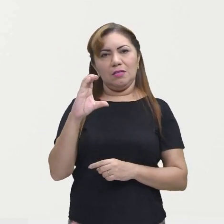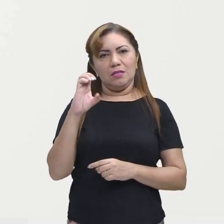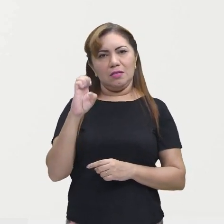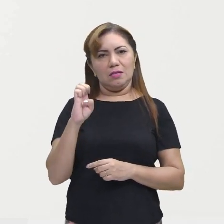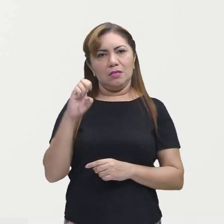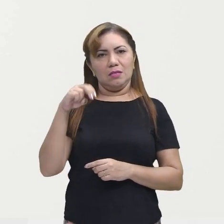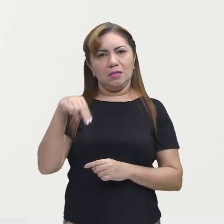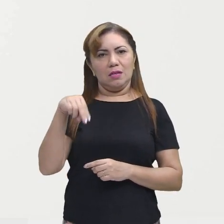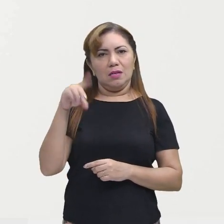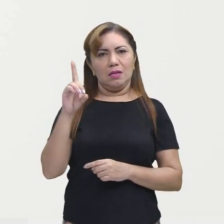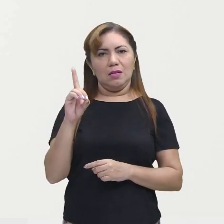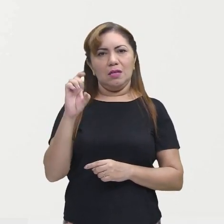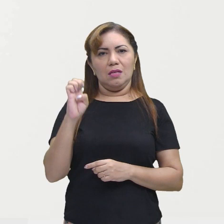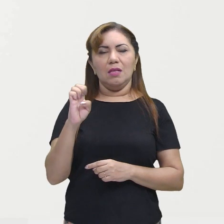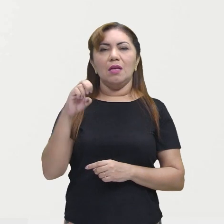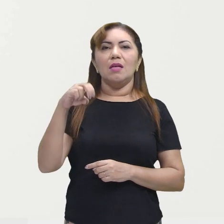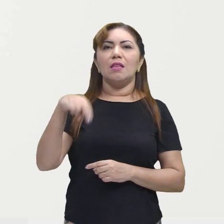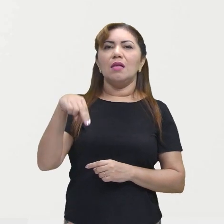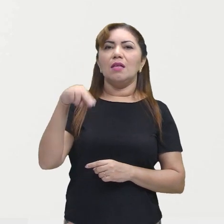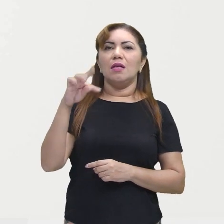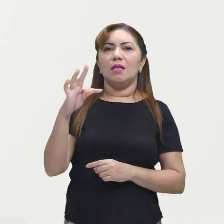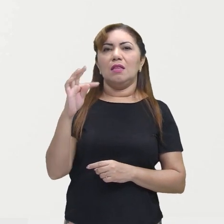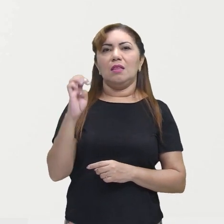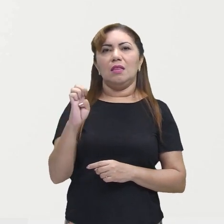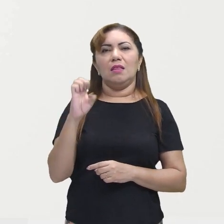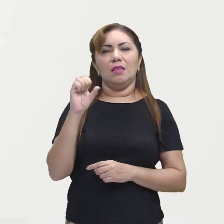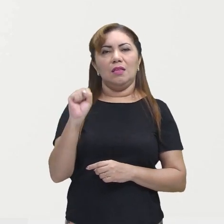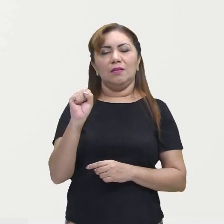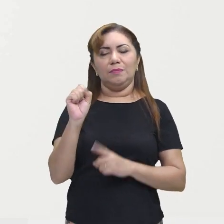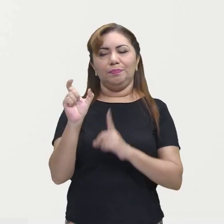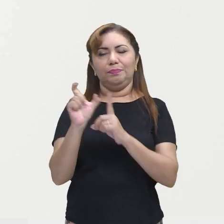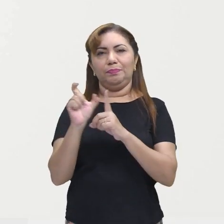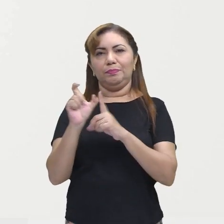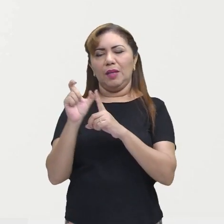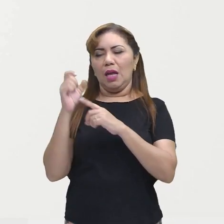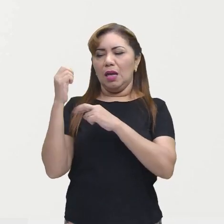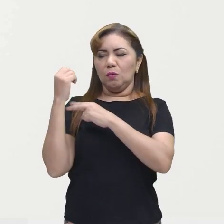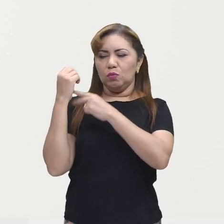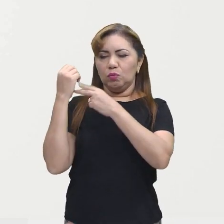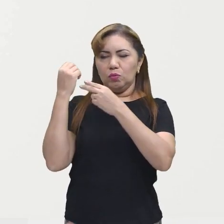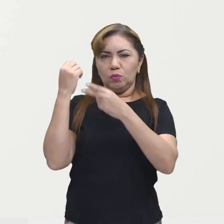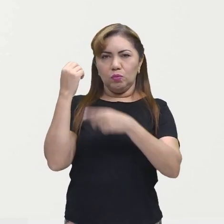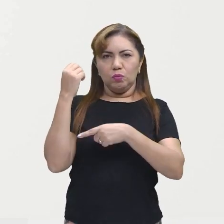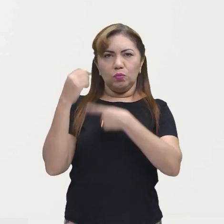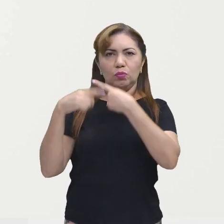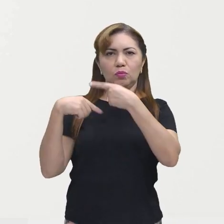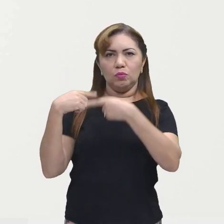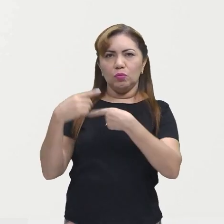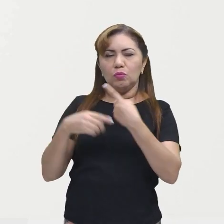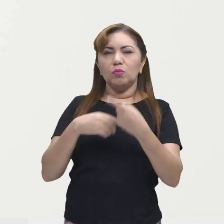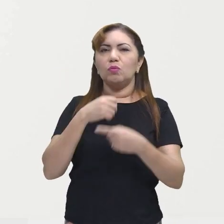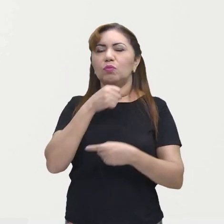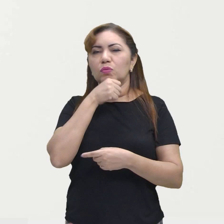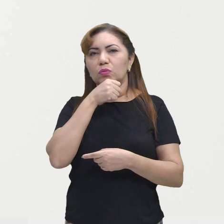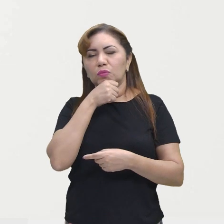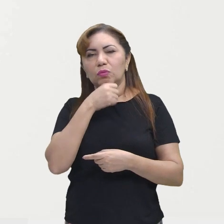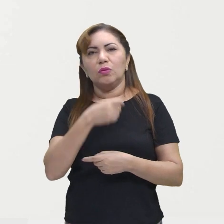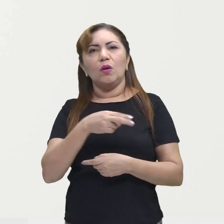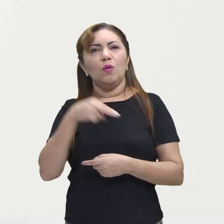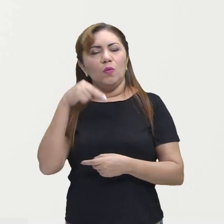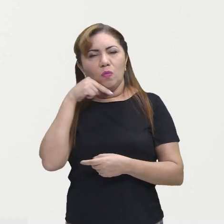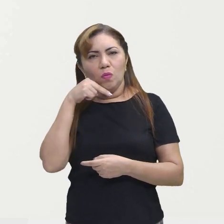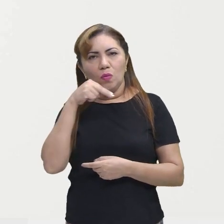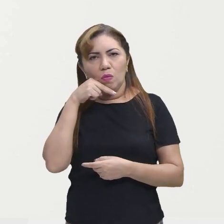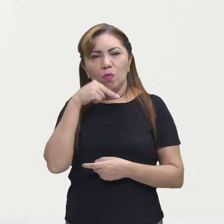e que o ser humano ele precisa dos descendentes, que são os filhos, os netos, os bisnetos, e é por conta